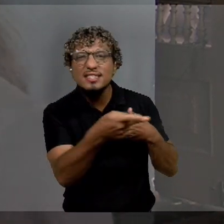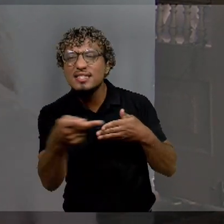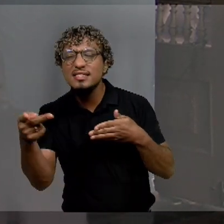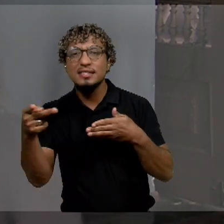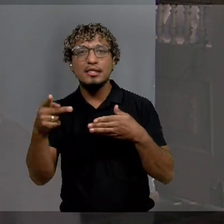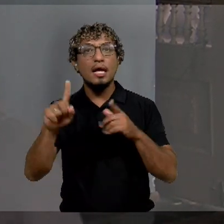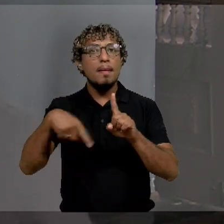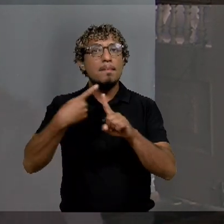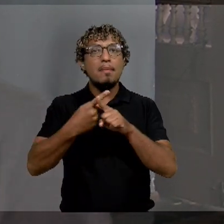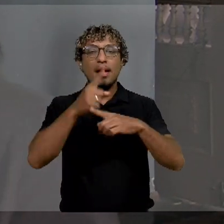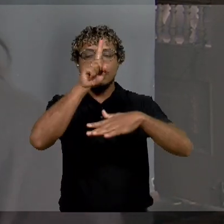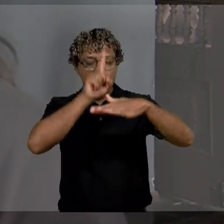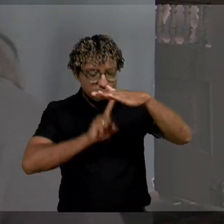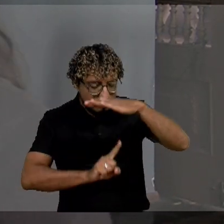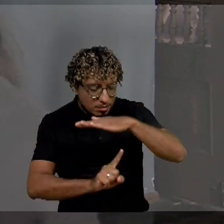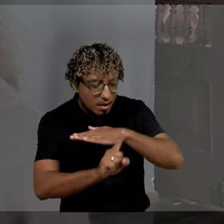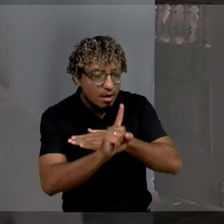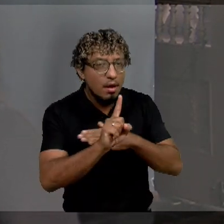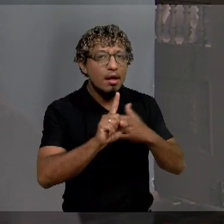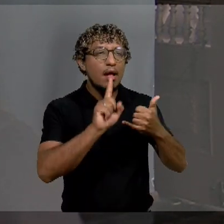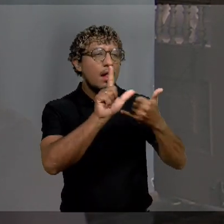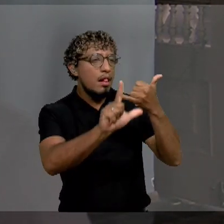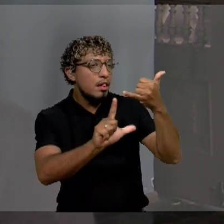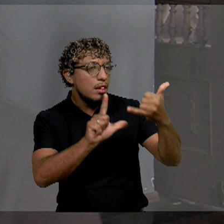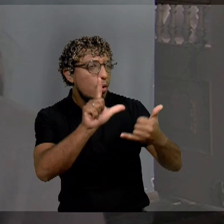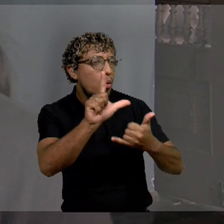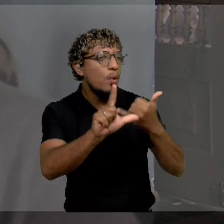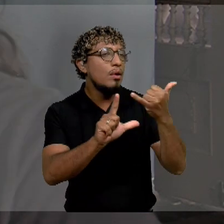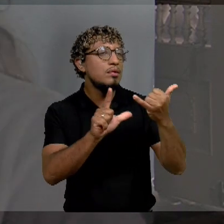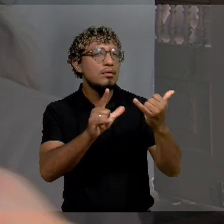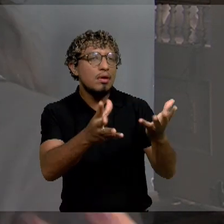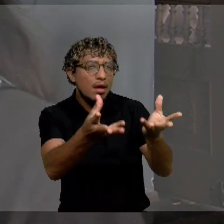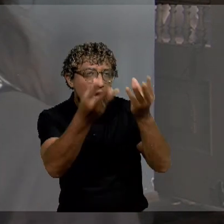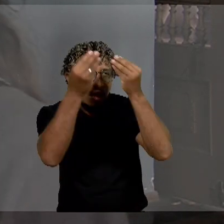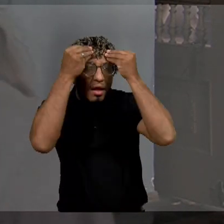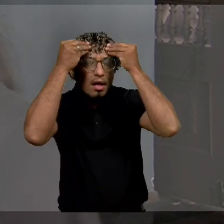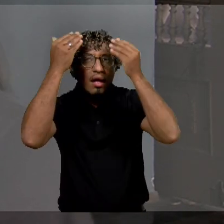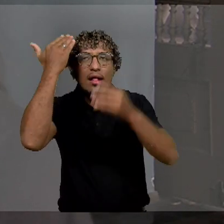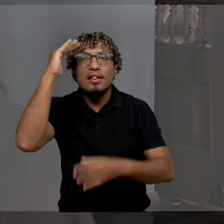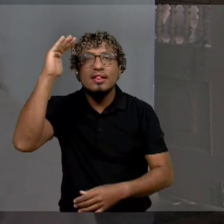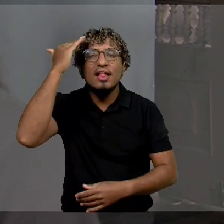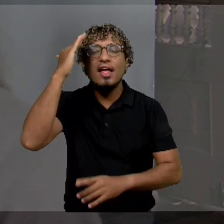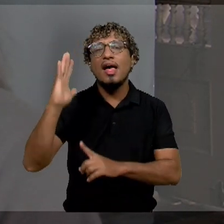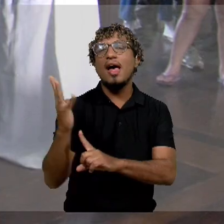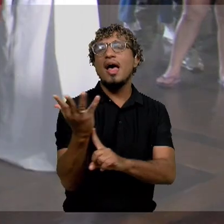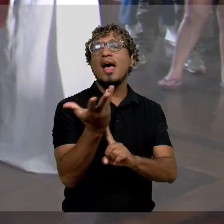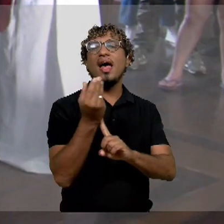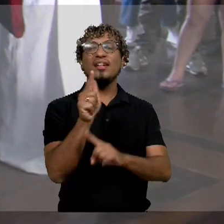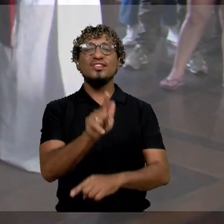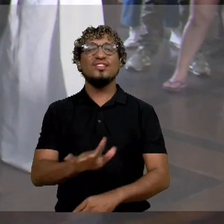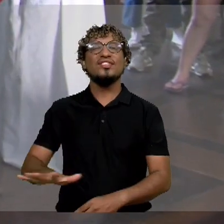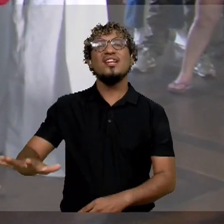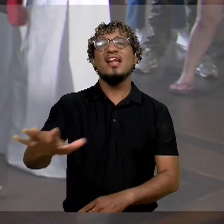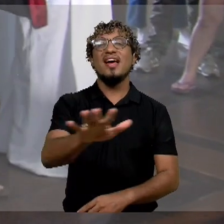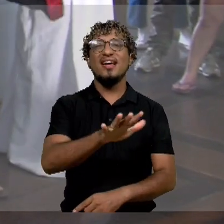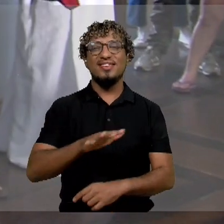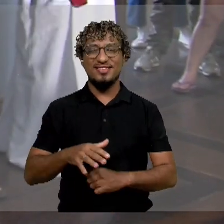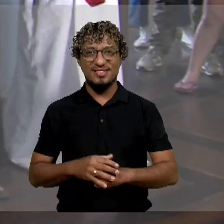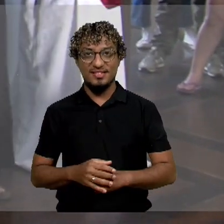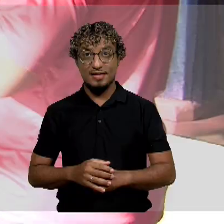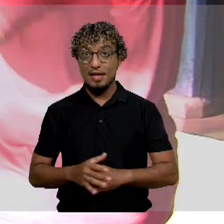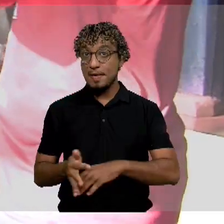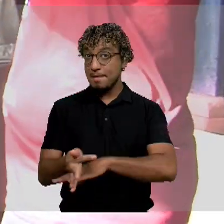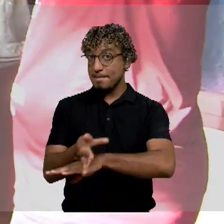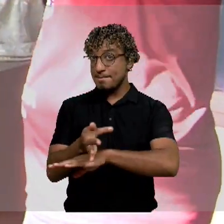muito mais lúdico a apresentação e o entendimento do conteúdo das artes no geral. No mês das férias é sempre